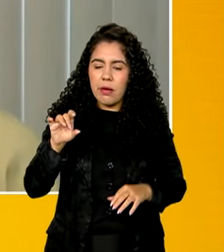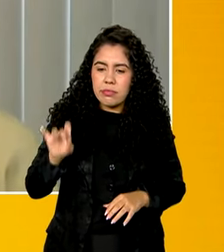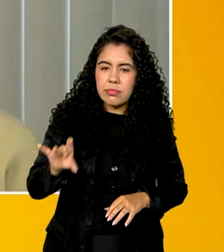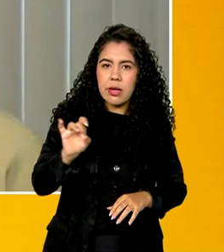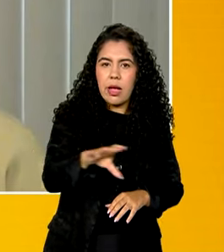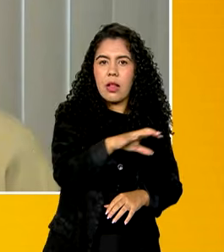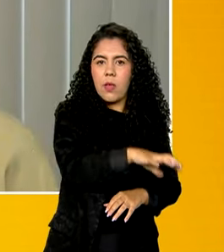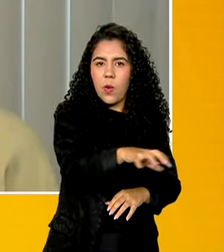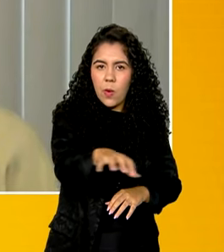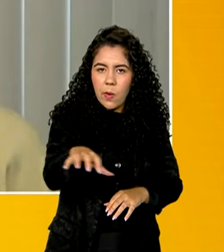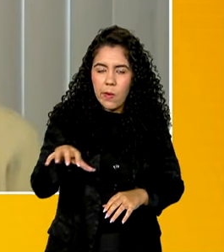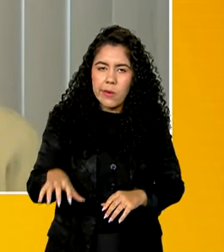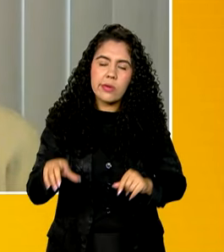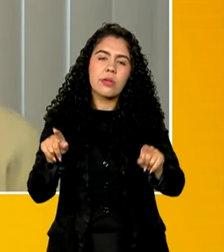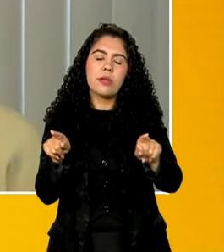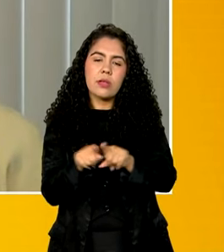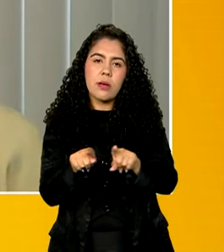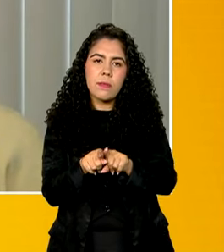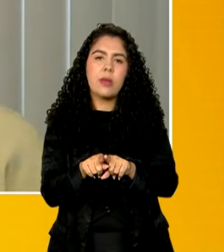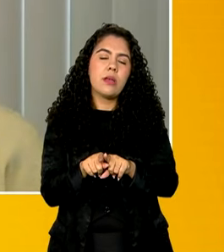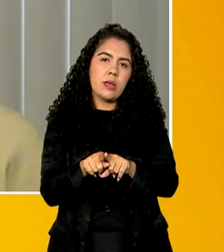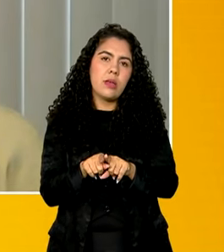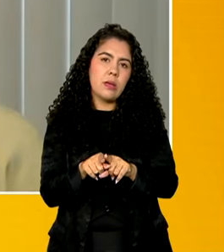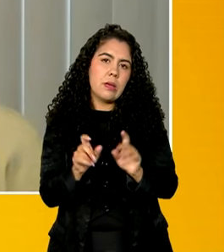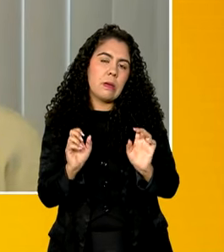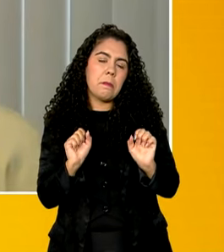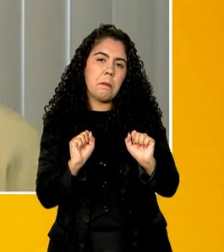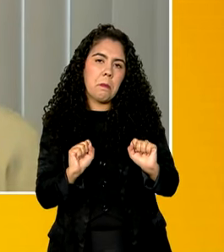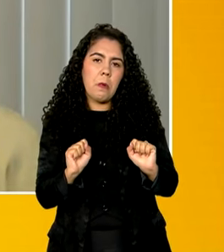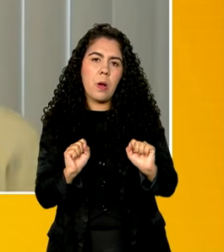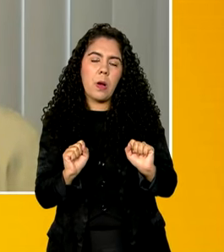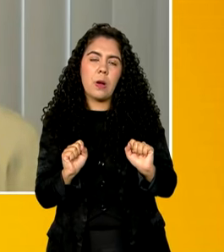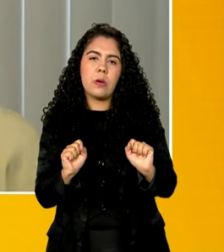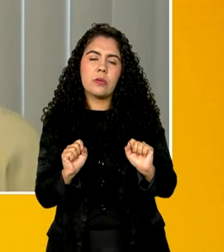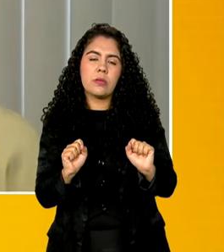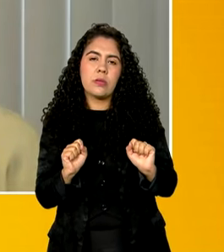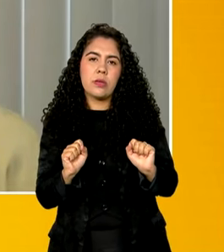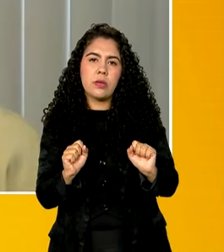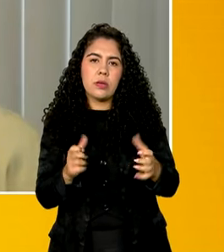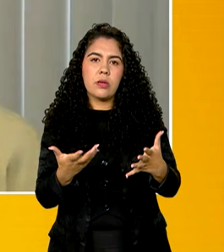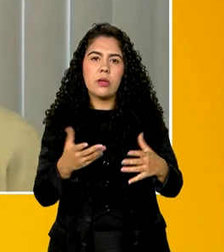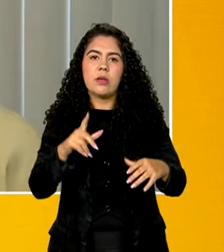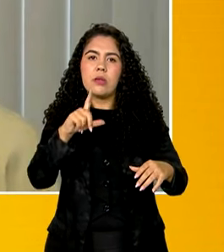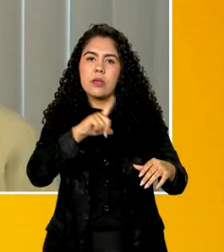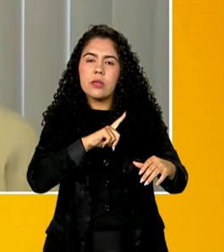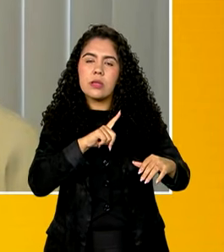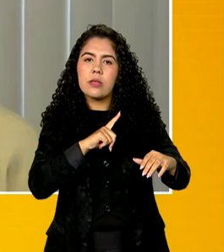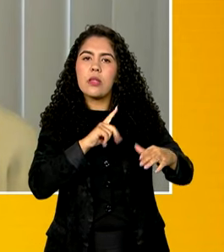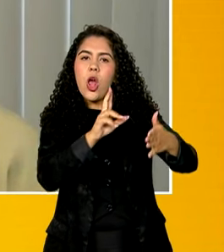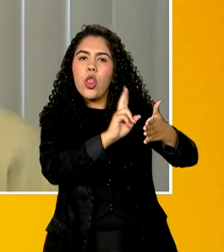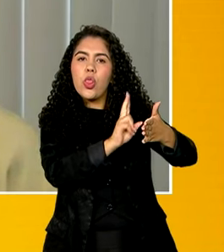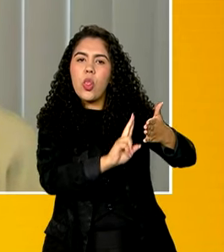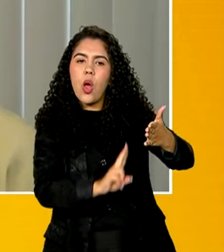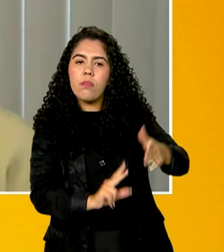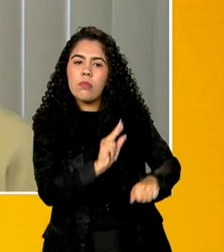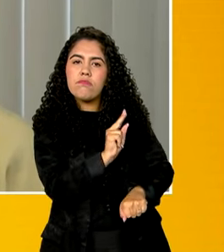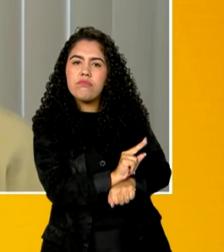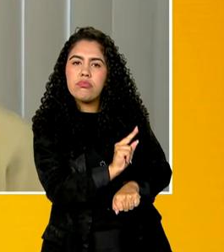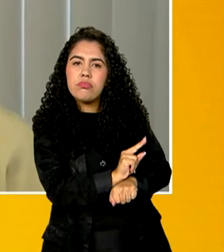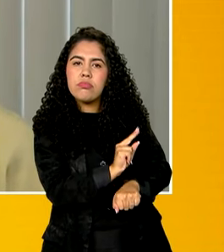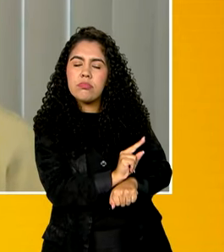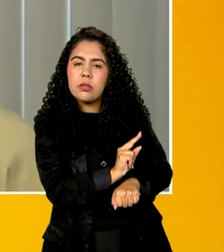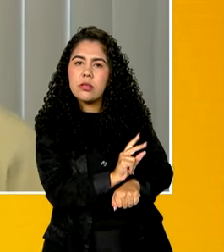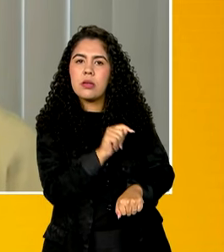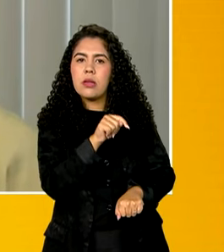né, dos órgãos. Pode ser que eles, ficando nesse banco de candidatos, eles ficam no que a gente chamaria